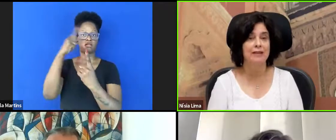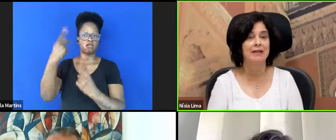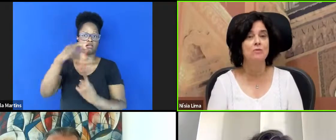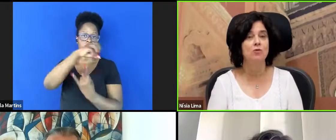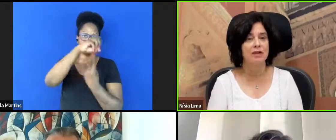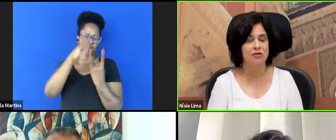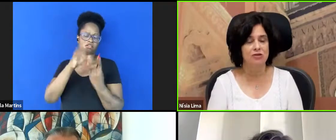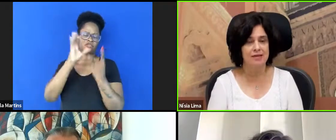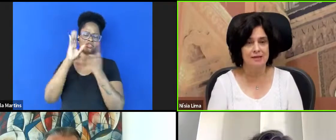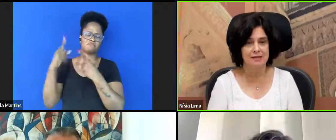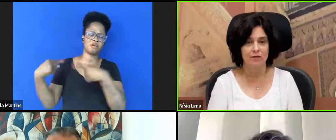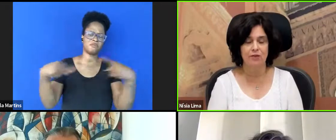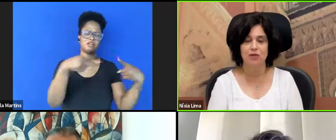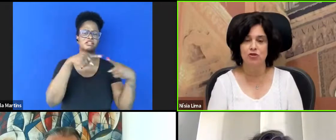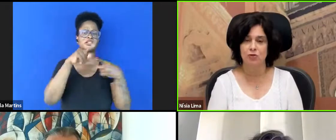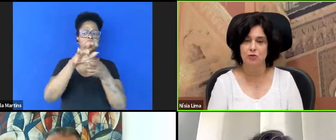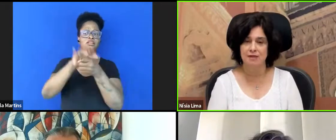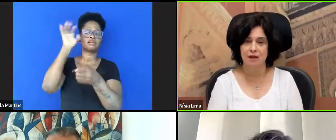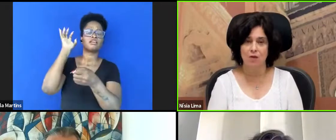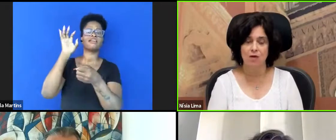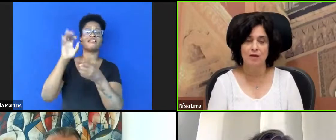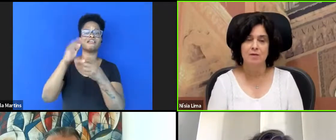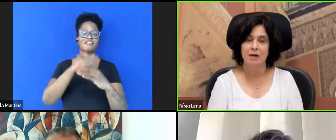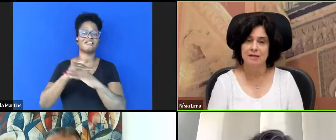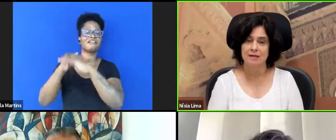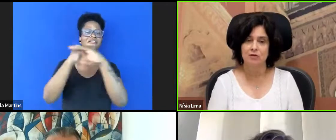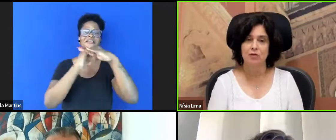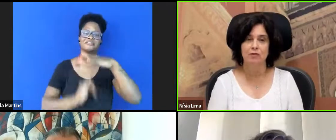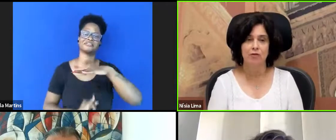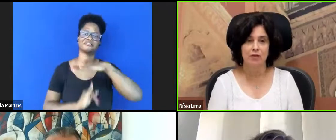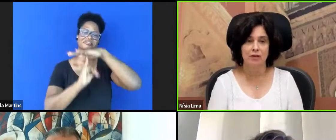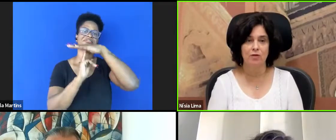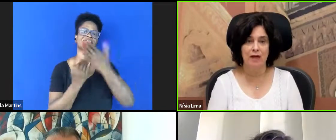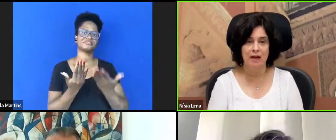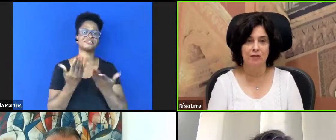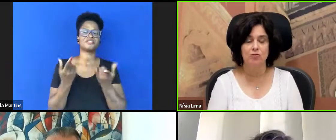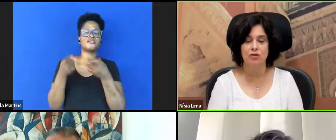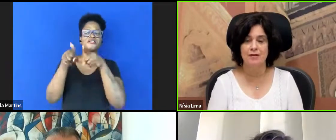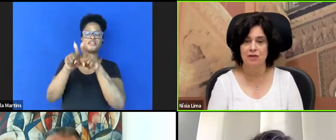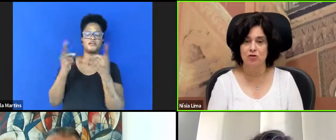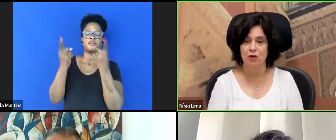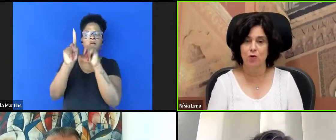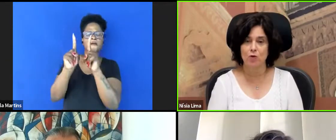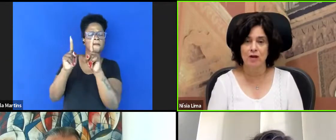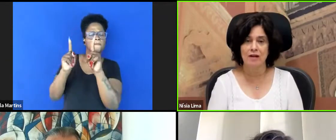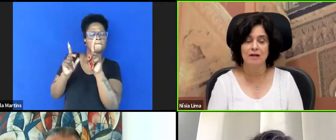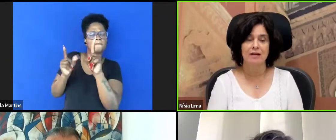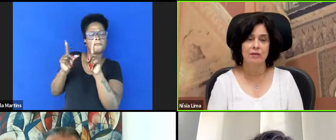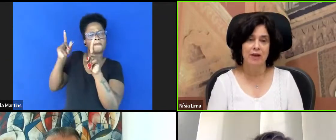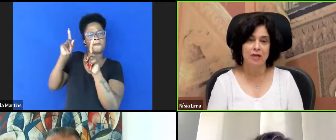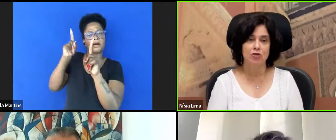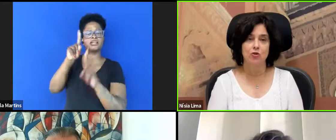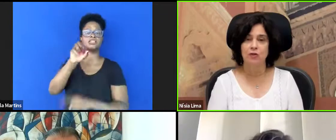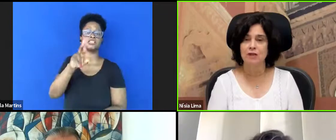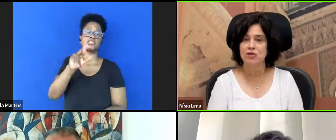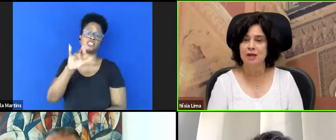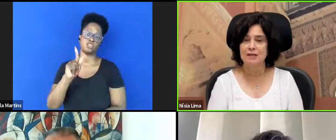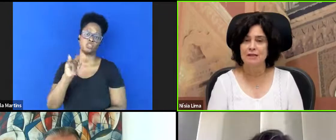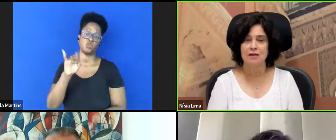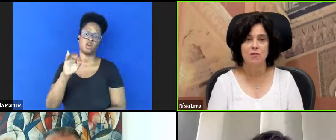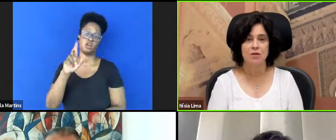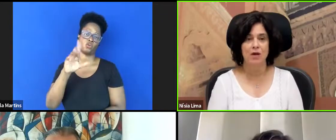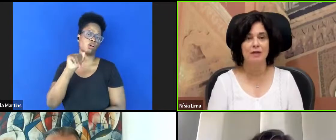Fiocruz, da democratização da instituição, parceiro que foi Eduardo, de Sérgio Aruga, né, de